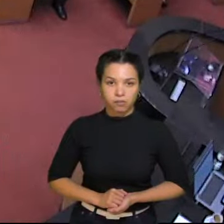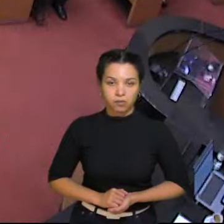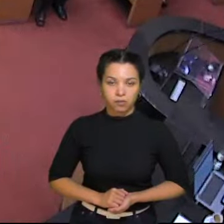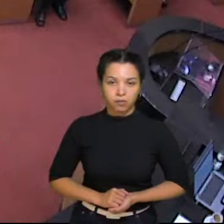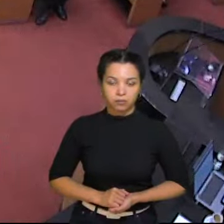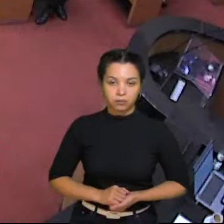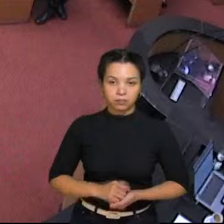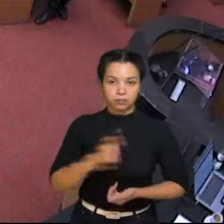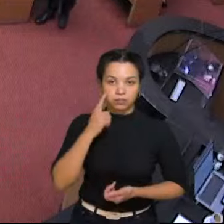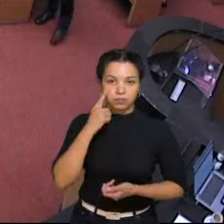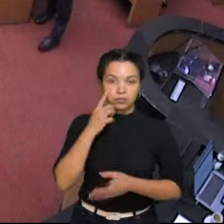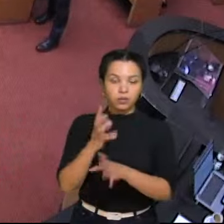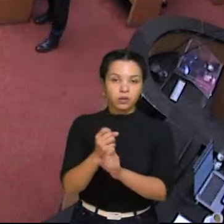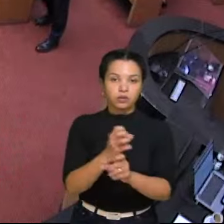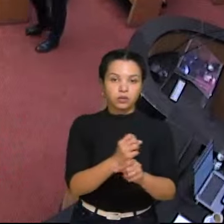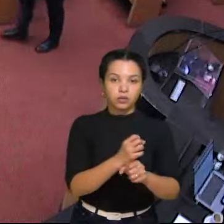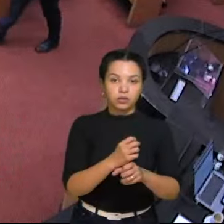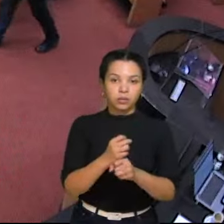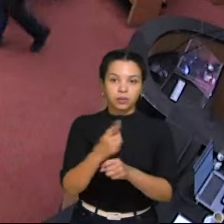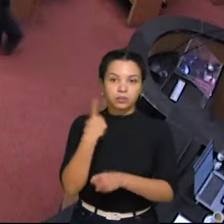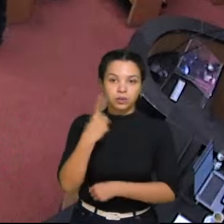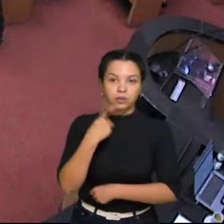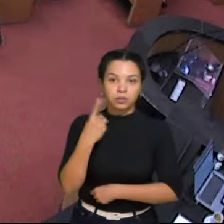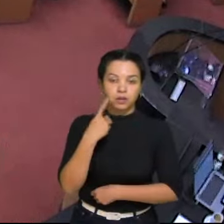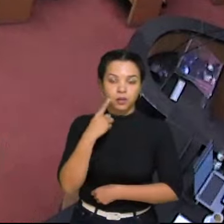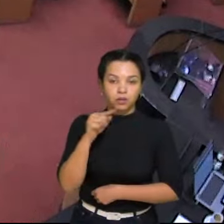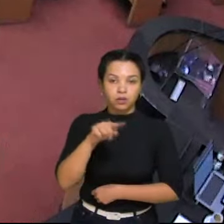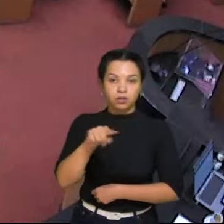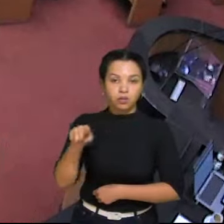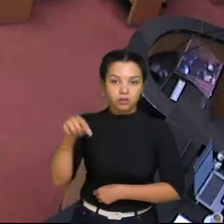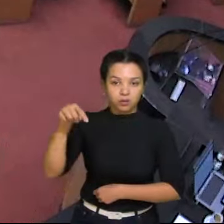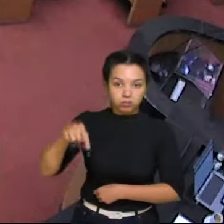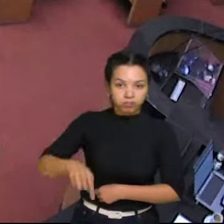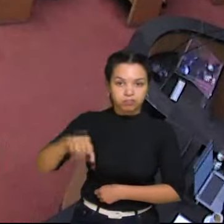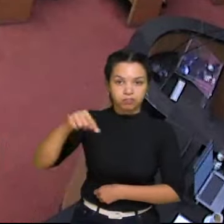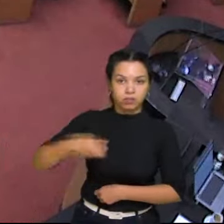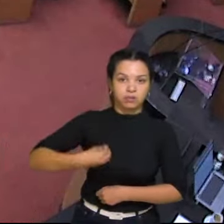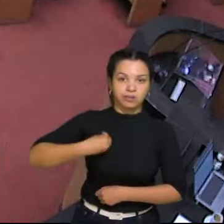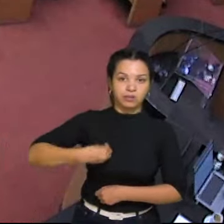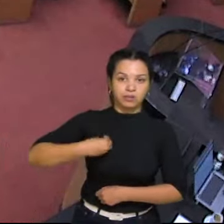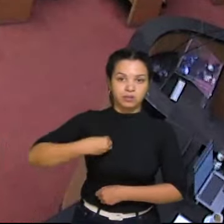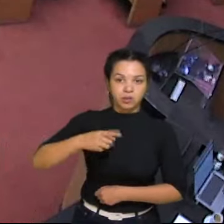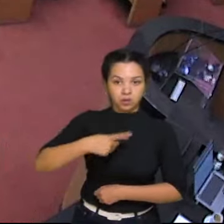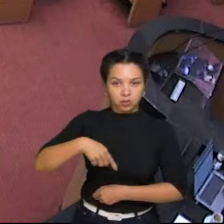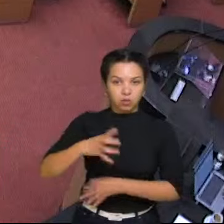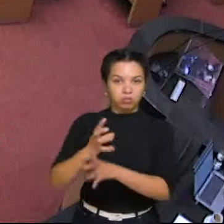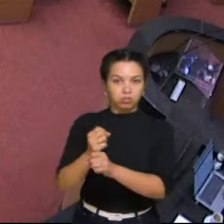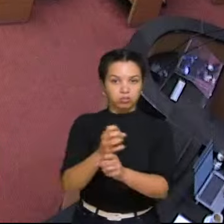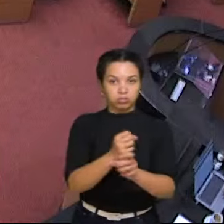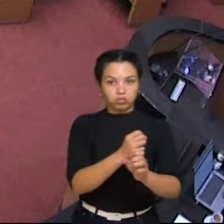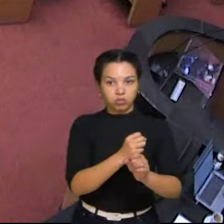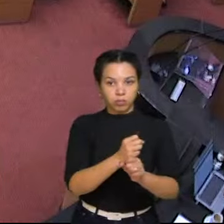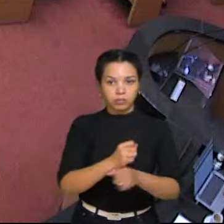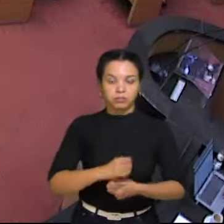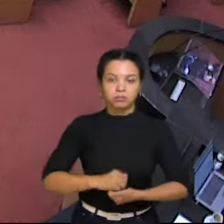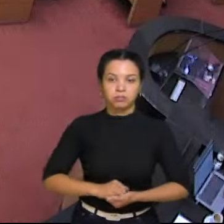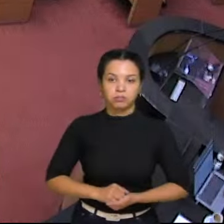Verificação de quórum. Solicito a Vossas Excelências que registrem novamente suas presenças para que possamos fazer uma verificação de quórum.